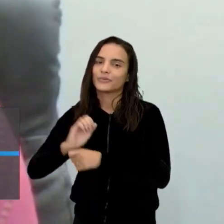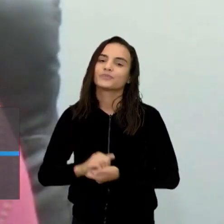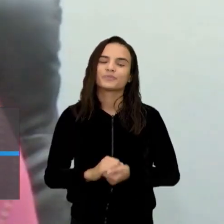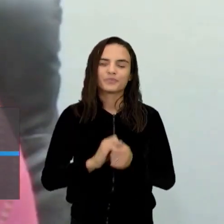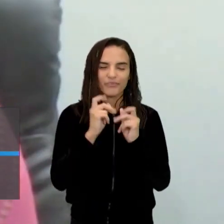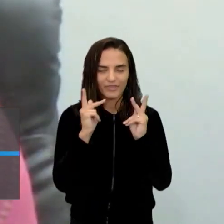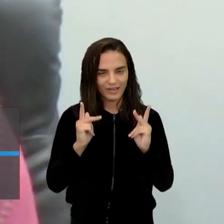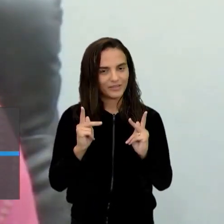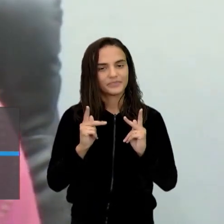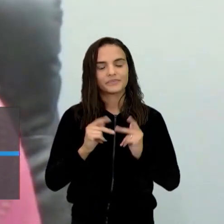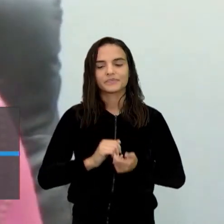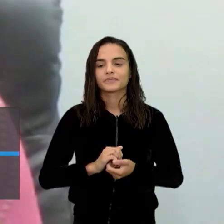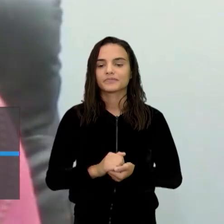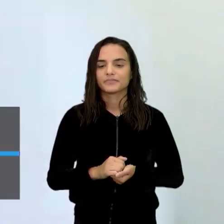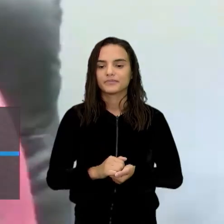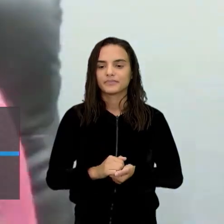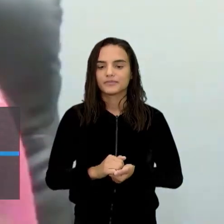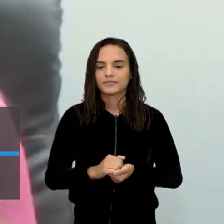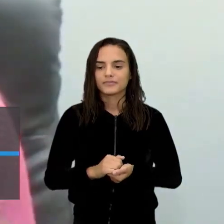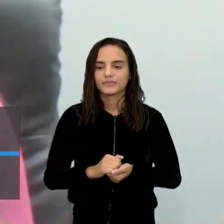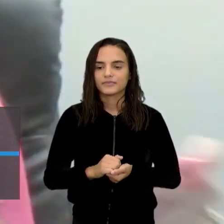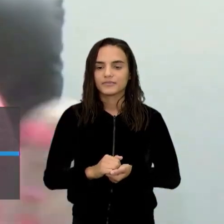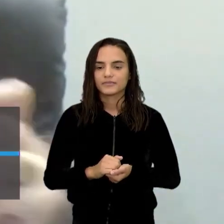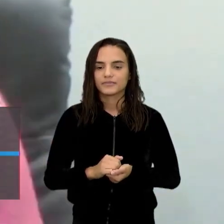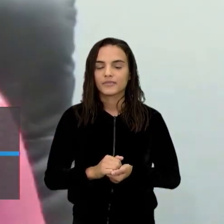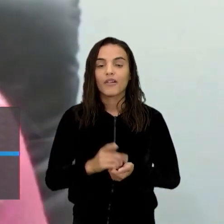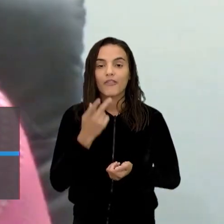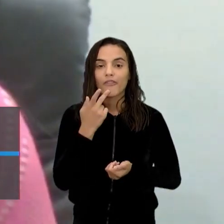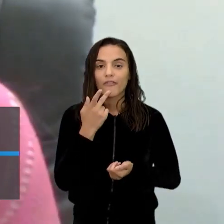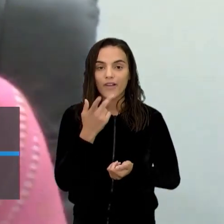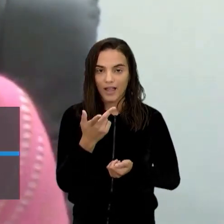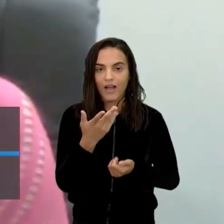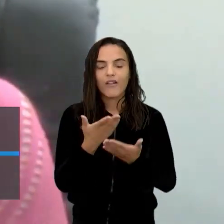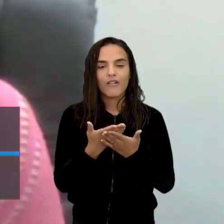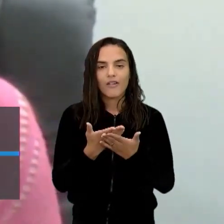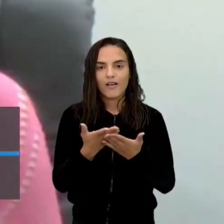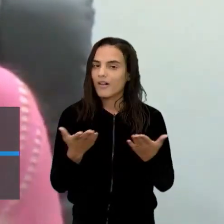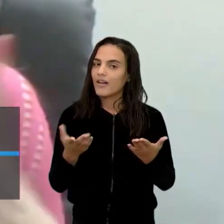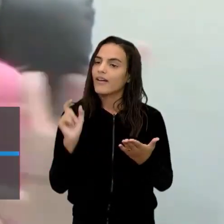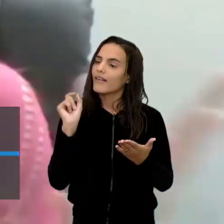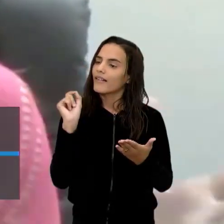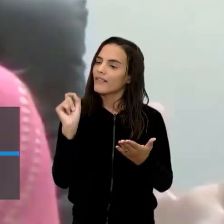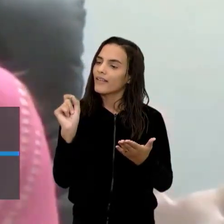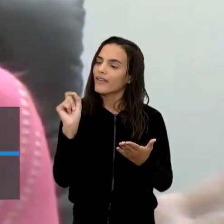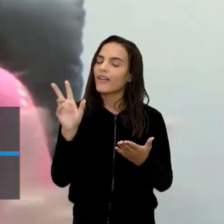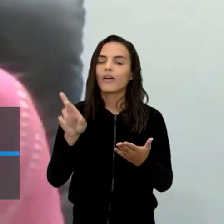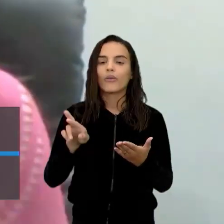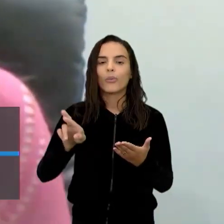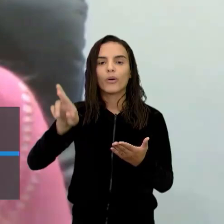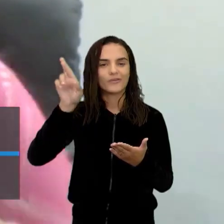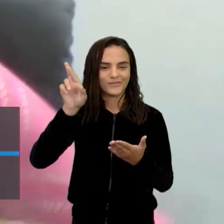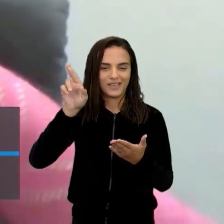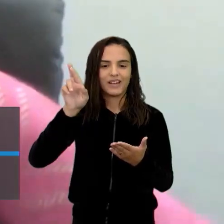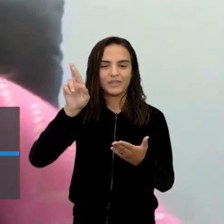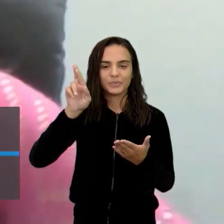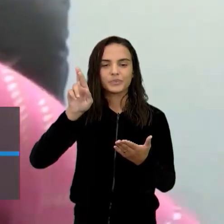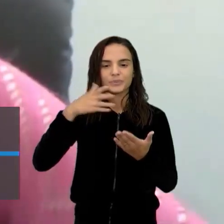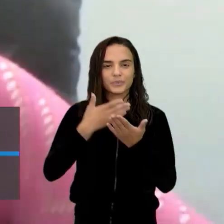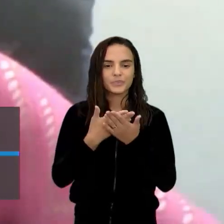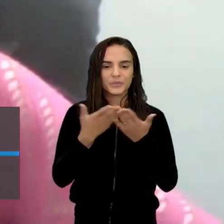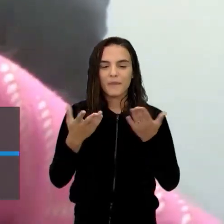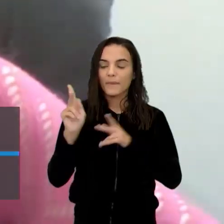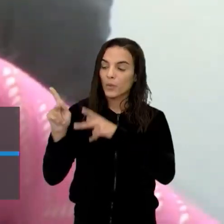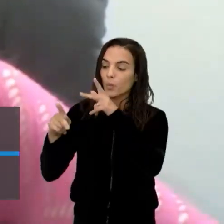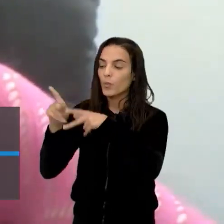esse público, tá bom? Bom, aí eu vou falar com vocês Quem é os responsáveis por